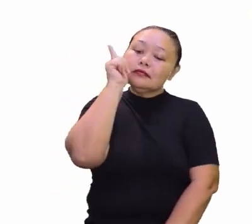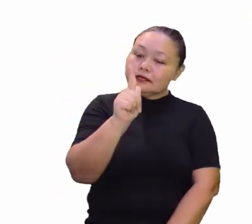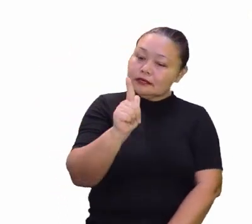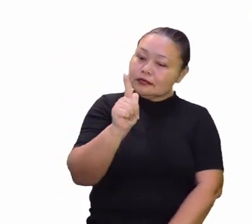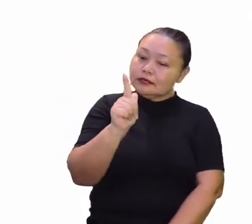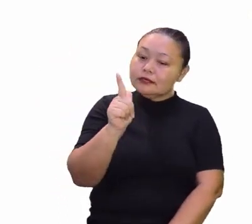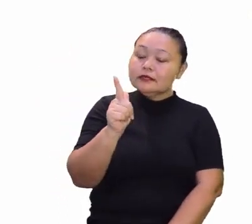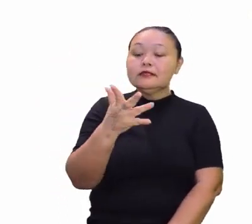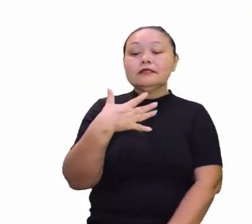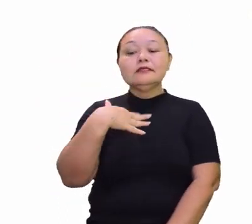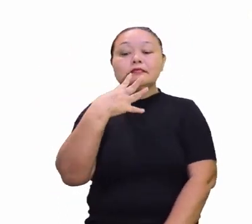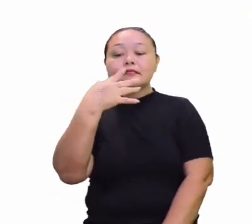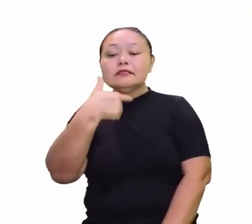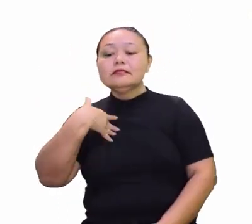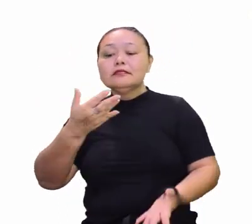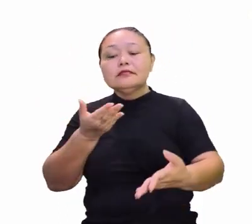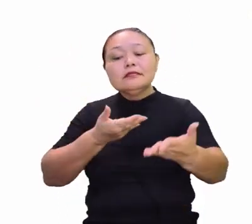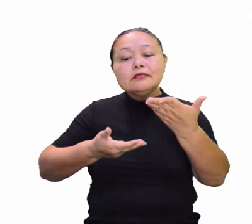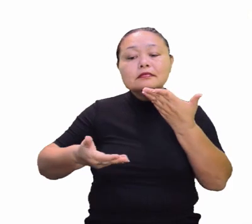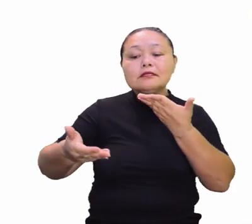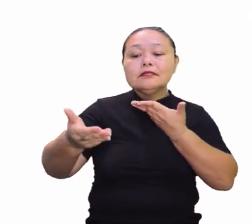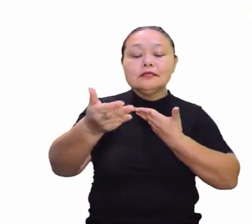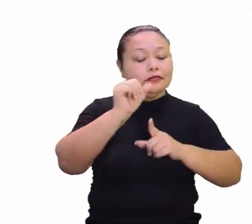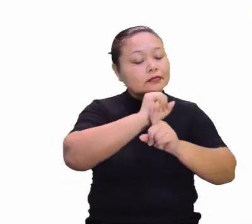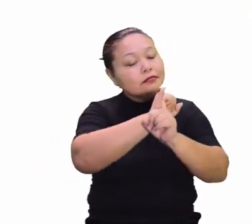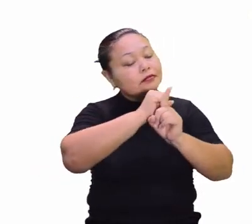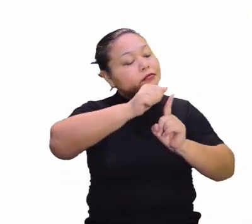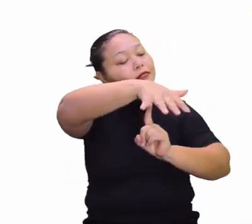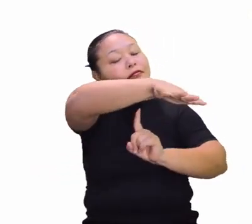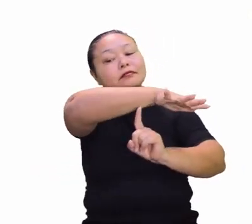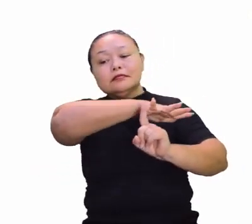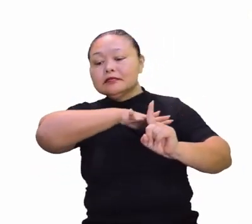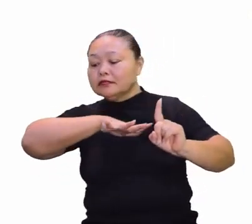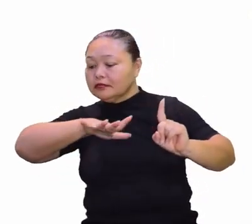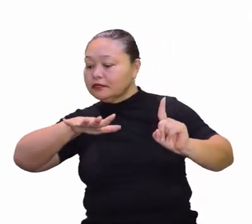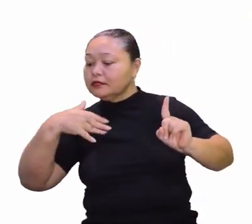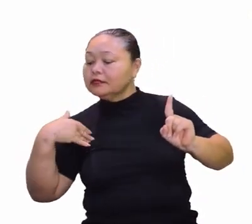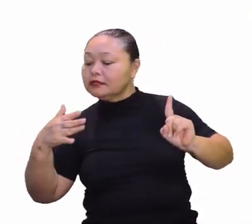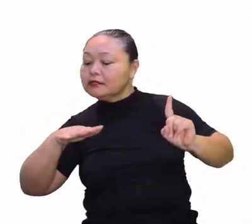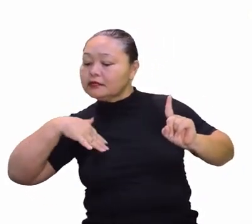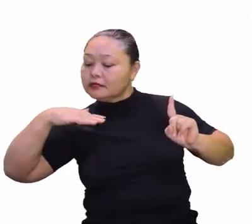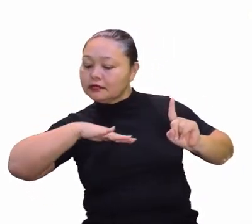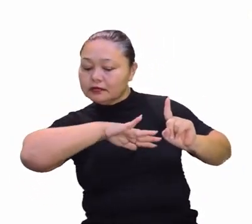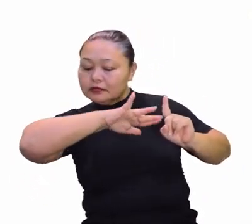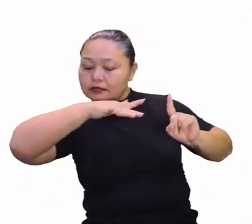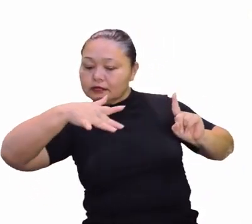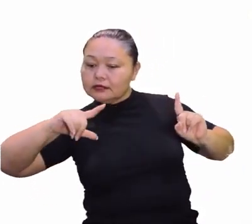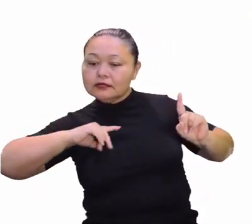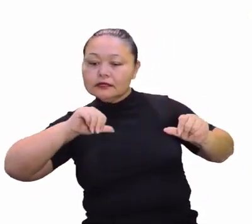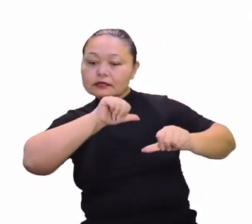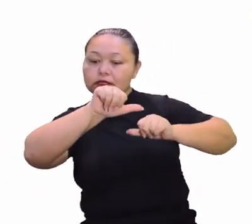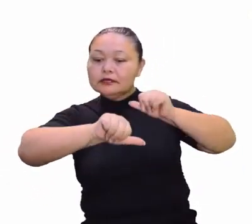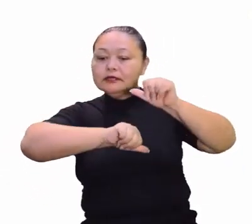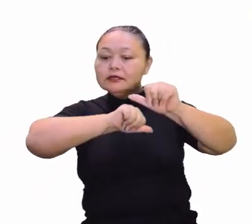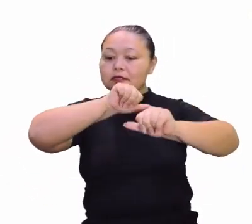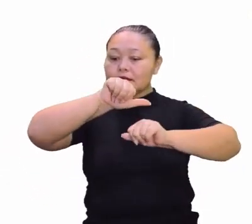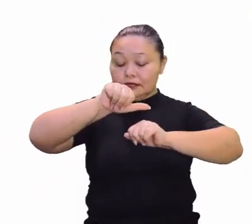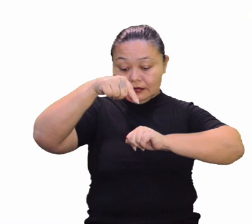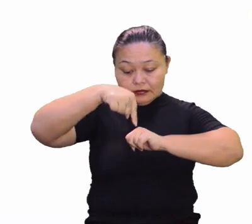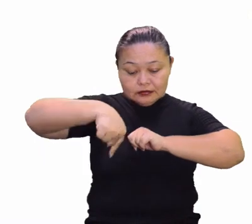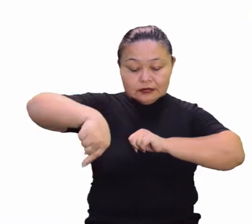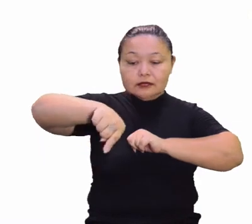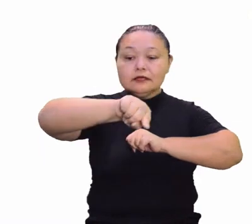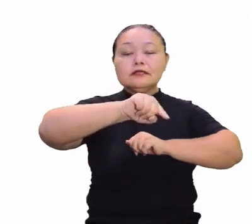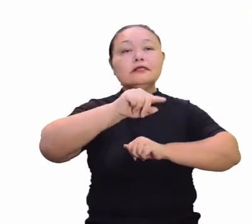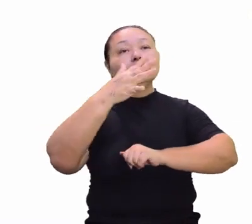consiga reconhecer as interações da sociedade com o meio físico e o processo de transformação